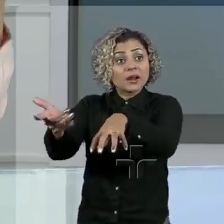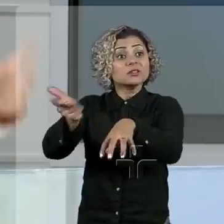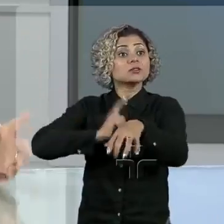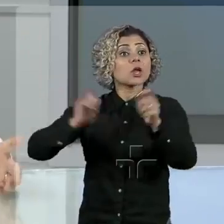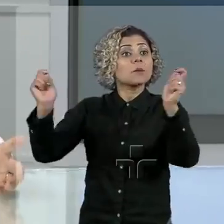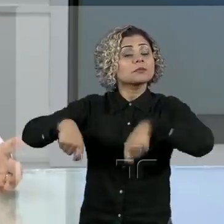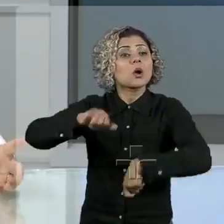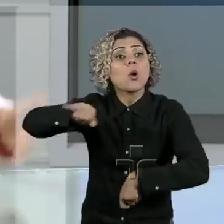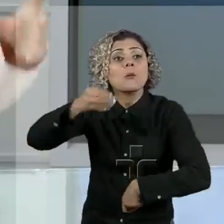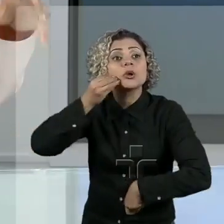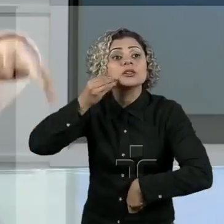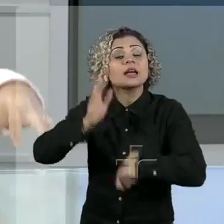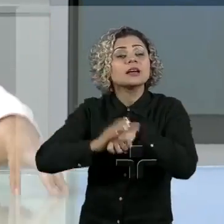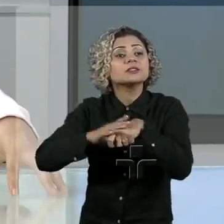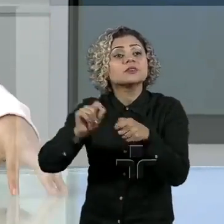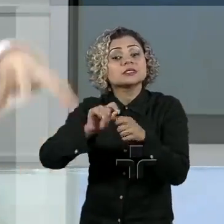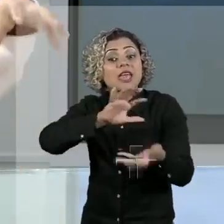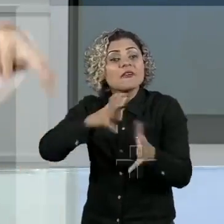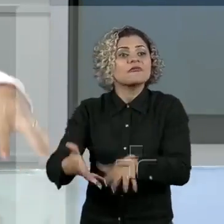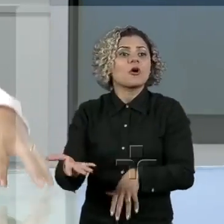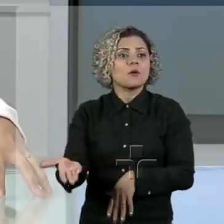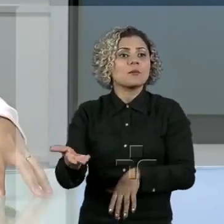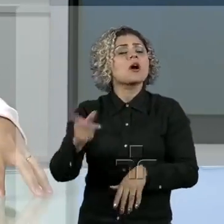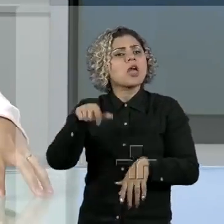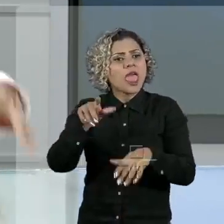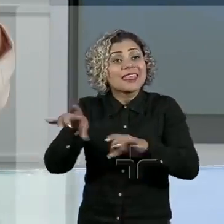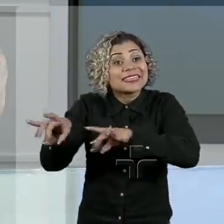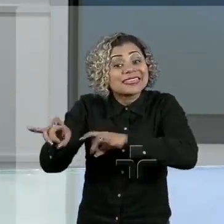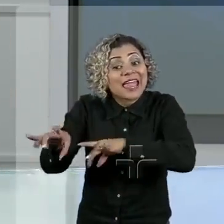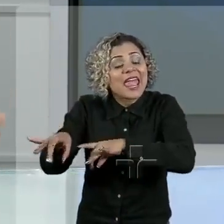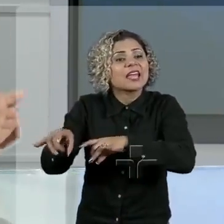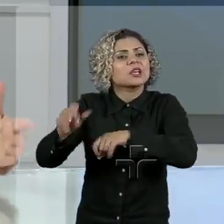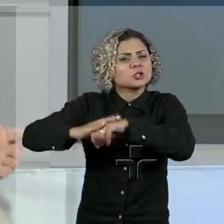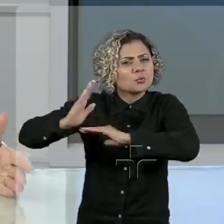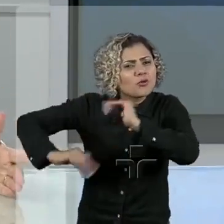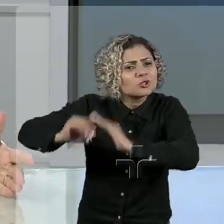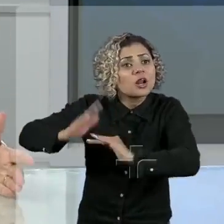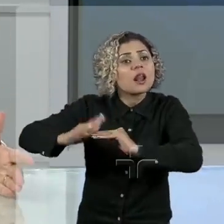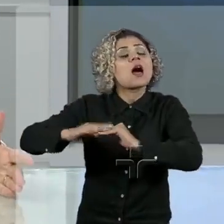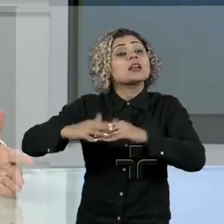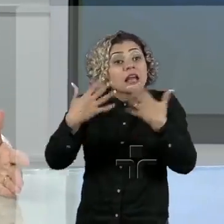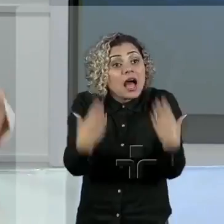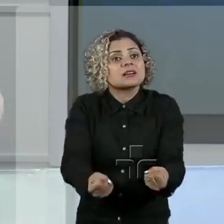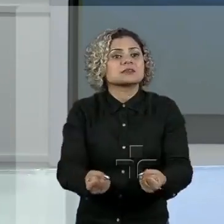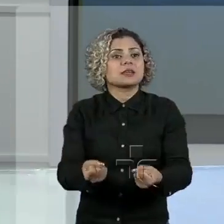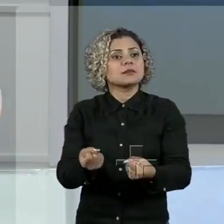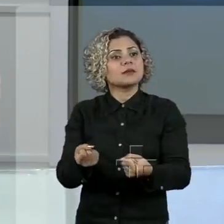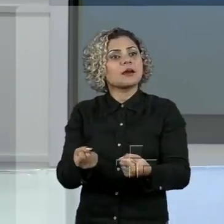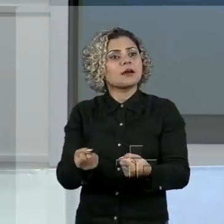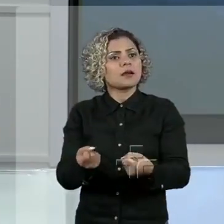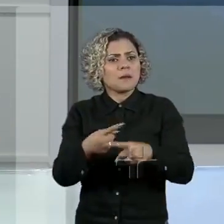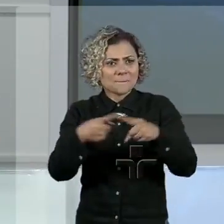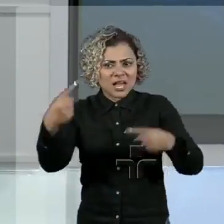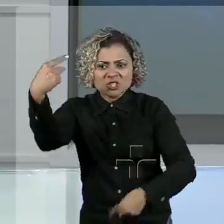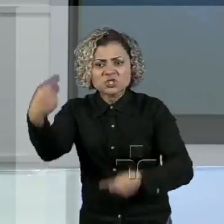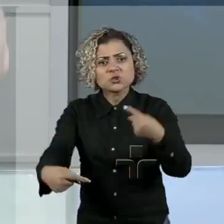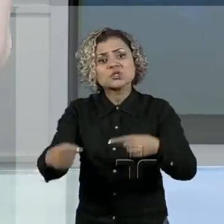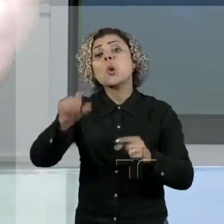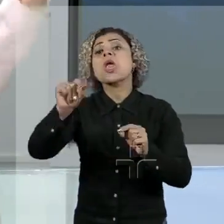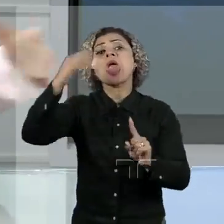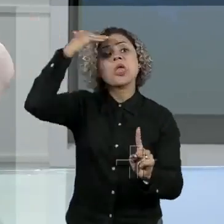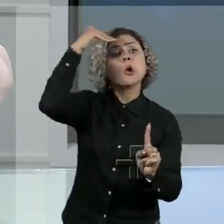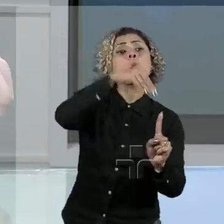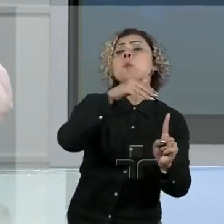de abraçar essa reforma que é bem feita, feita por técnicos, e assumir esse protagonismo. Essa discussão de quem é culpado,